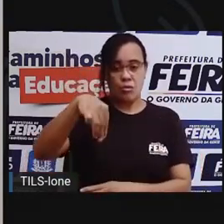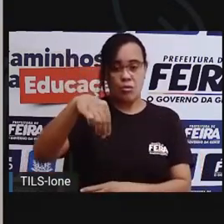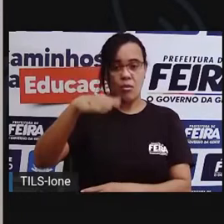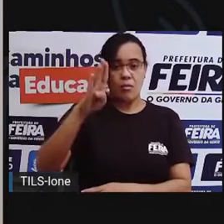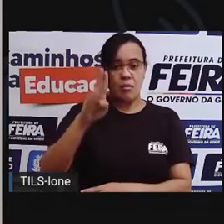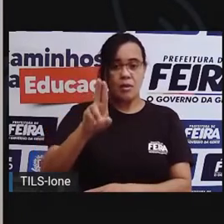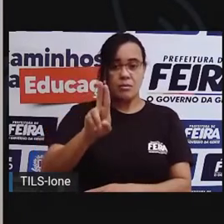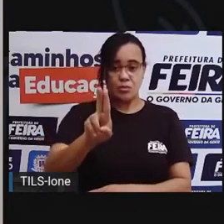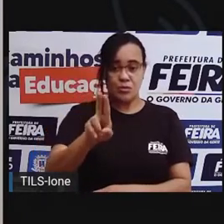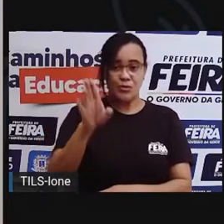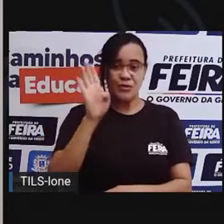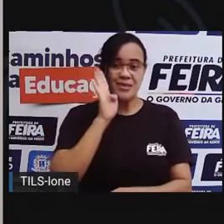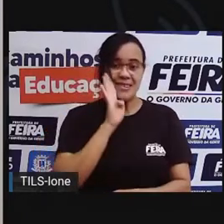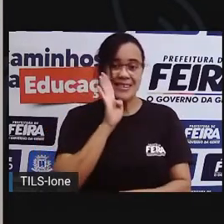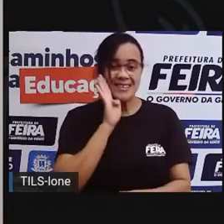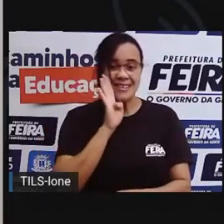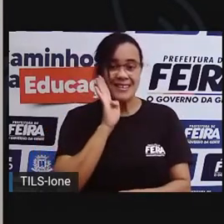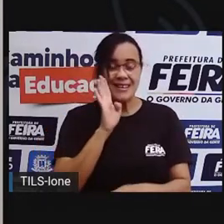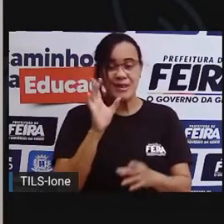bacana.